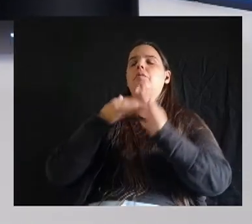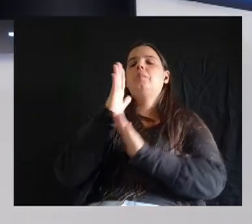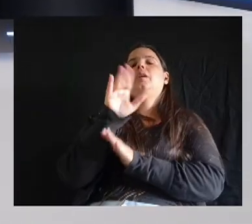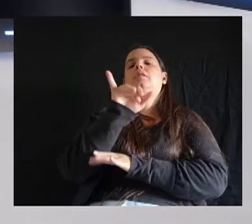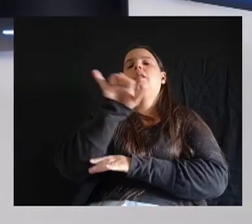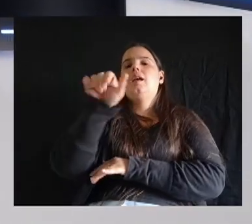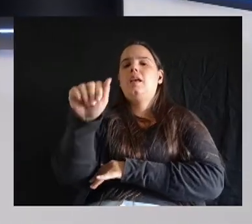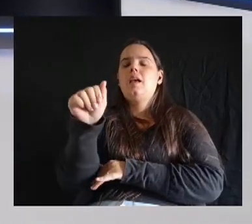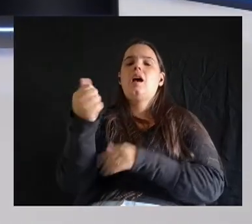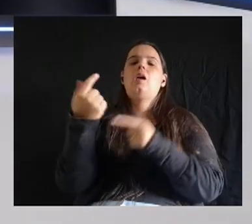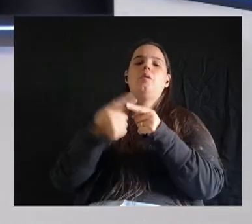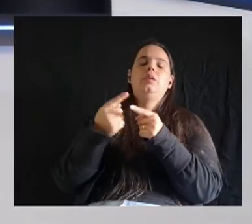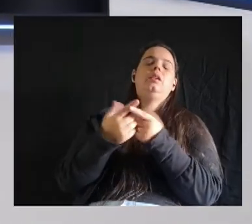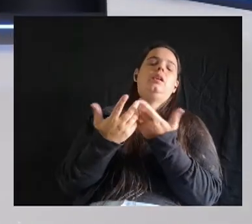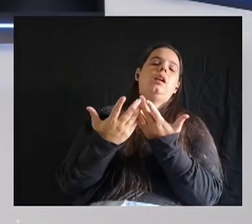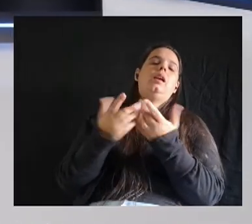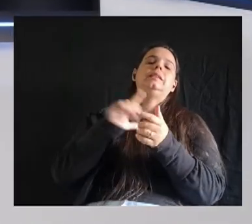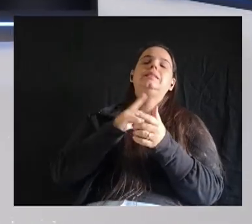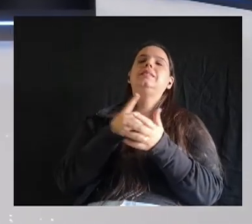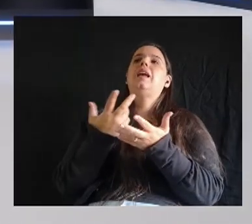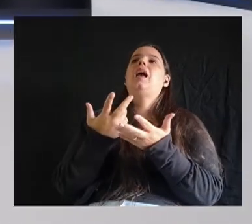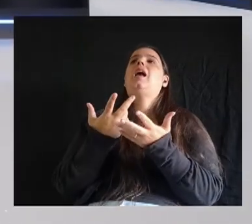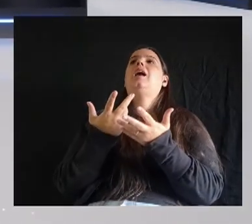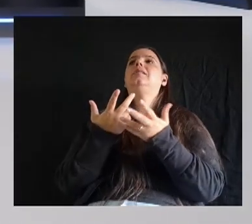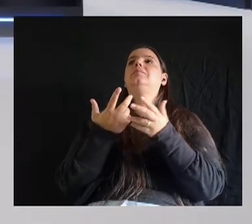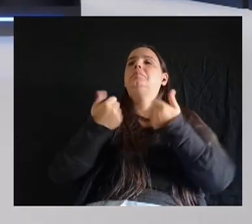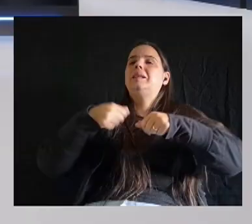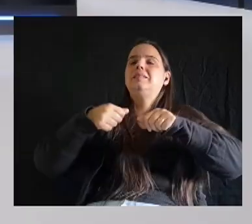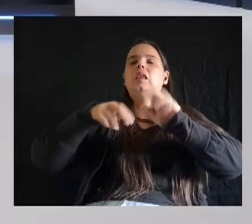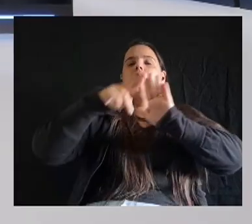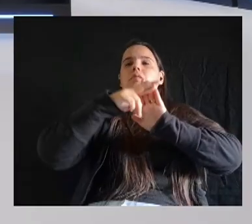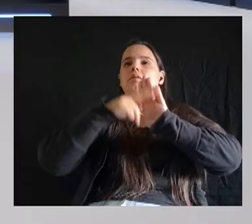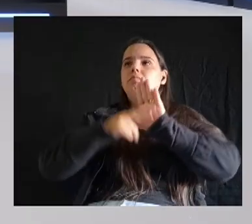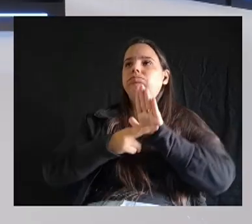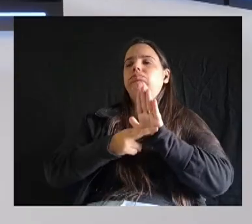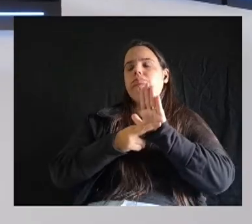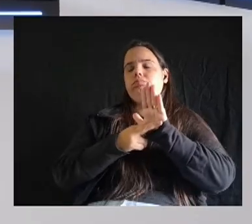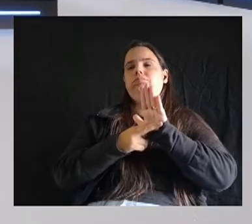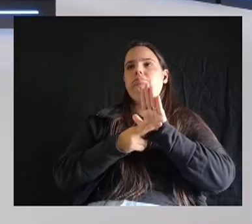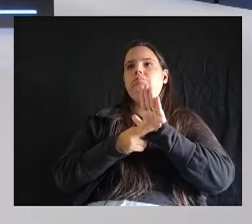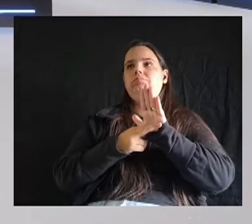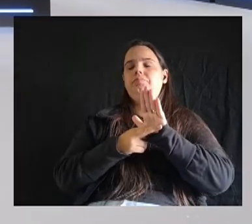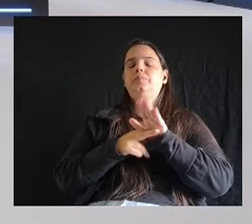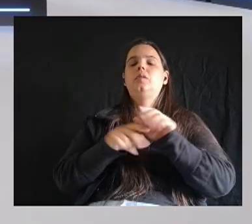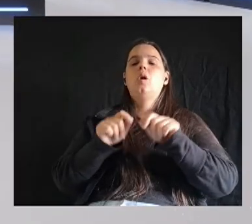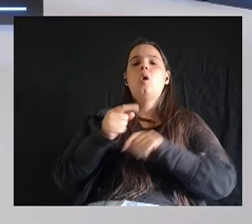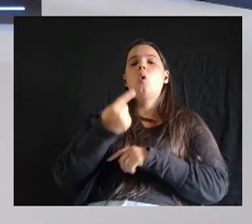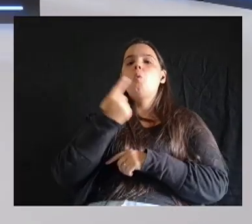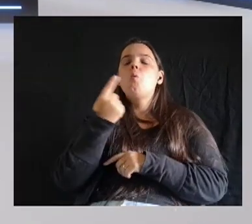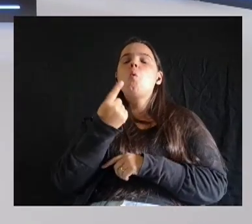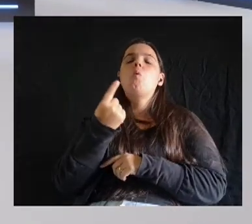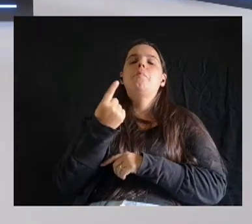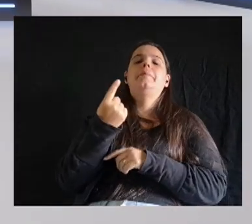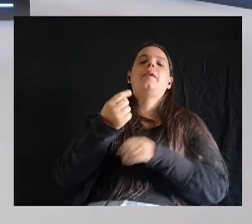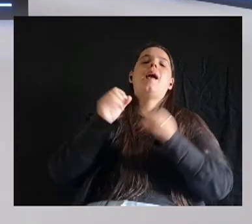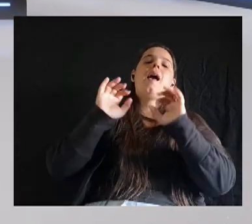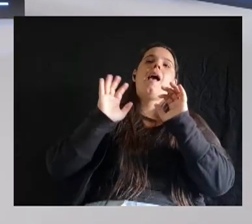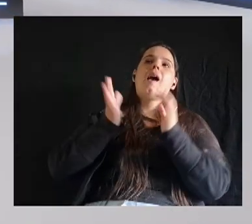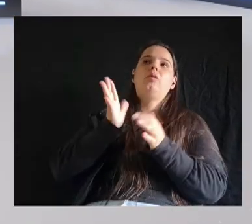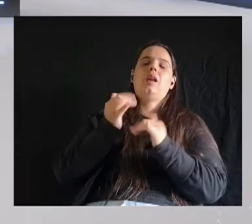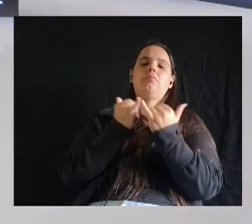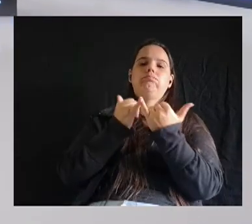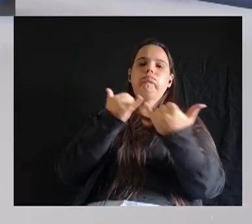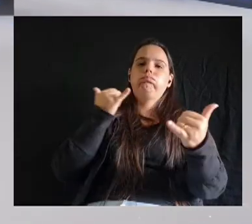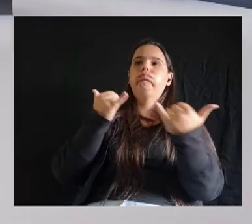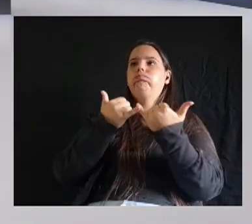muitos recursos para a sua função, né, para a sua operação. Um desses recursos é a energia, né?